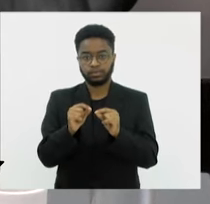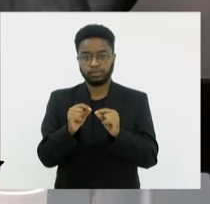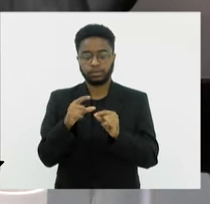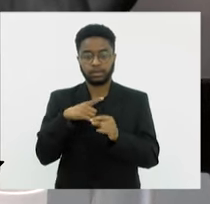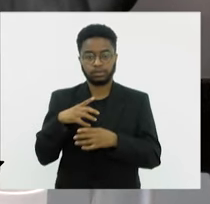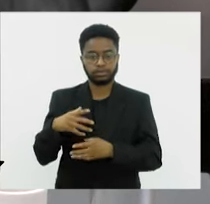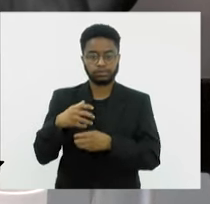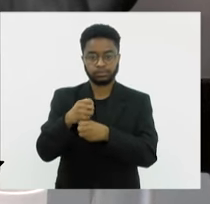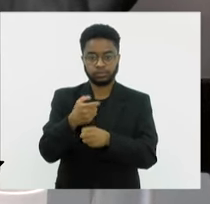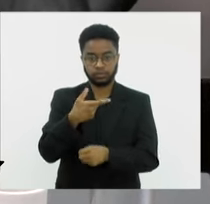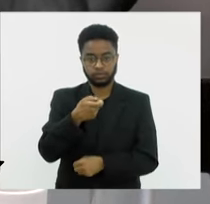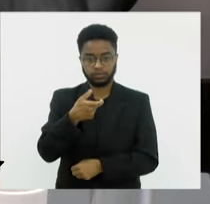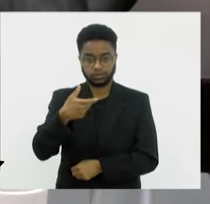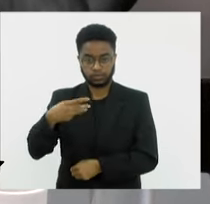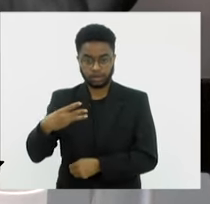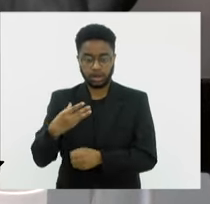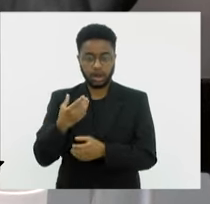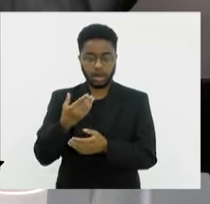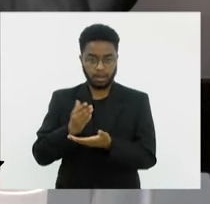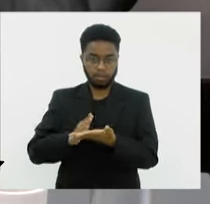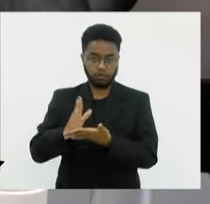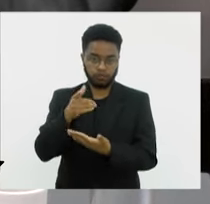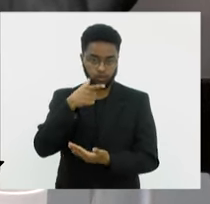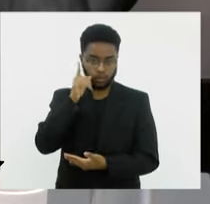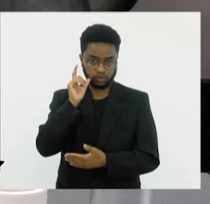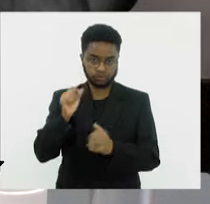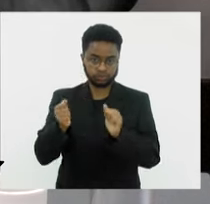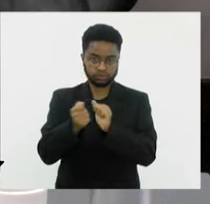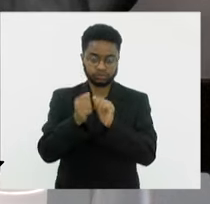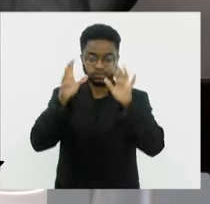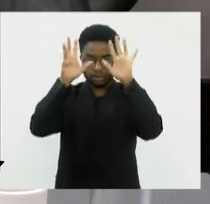foi aprovada ontem no Tribunal de Contas,